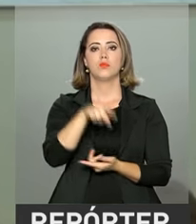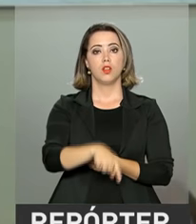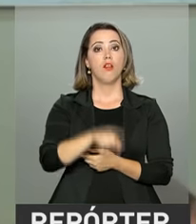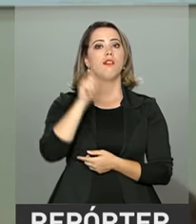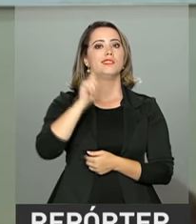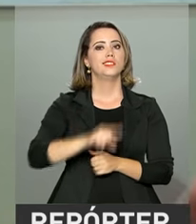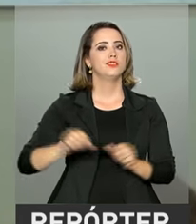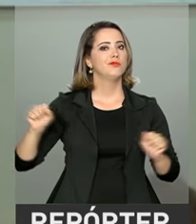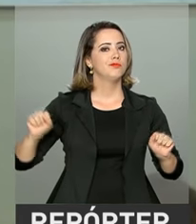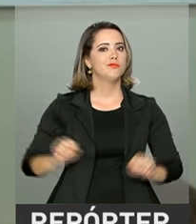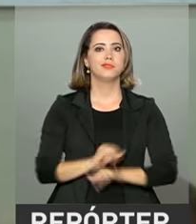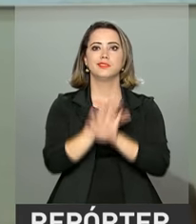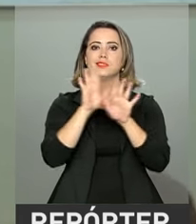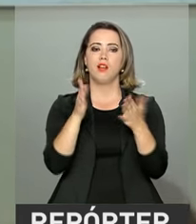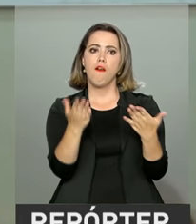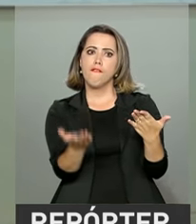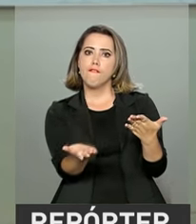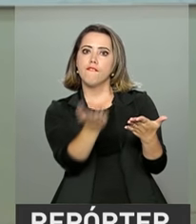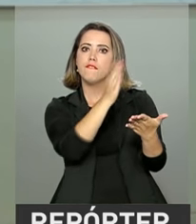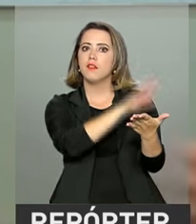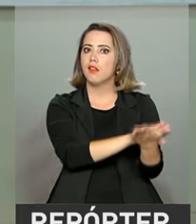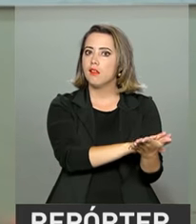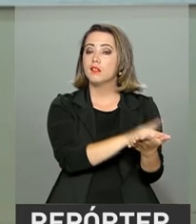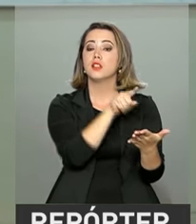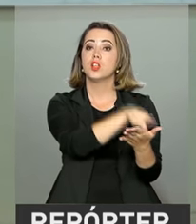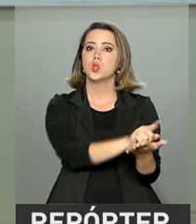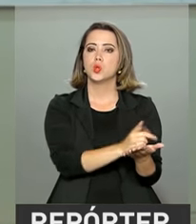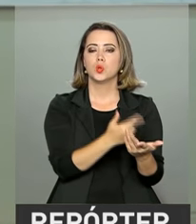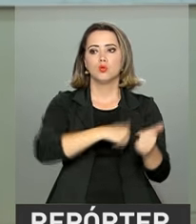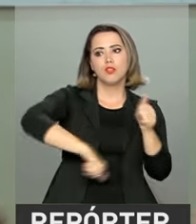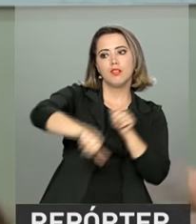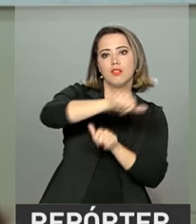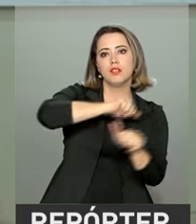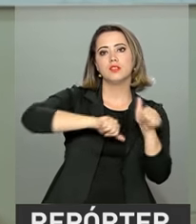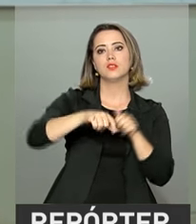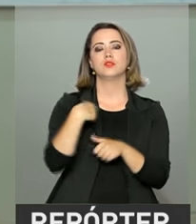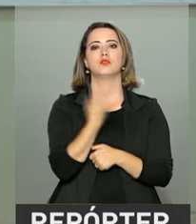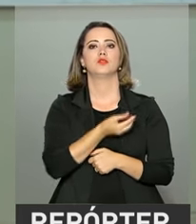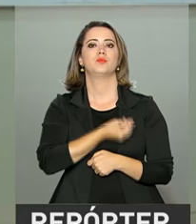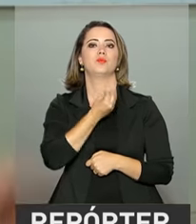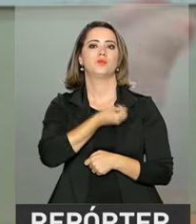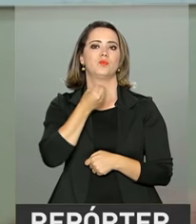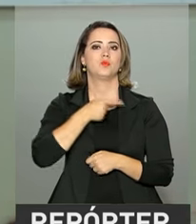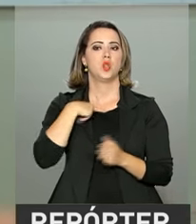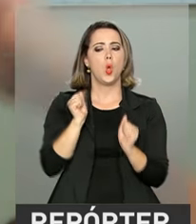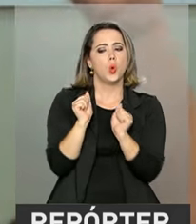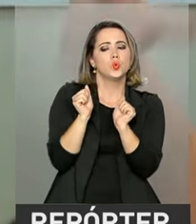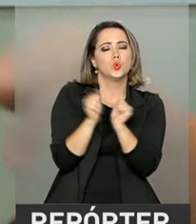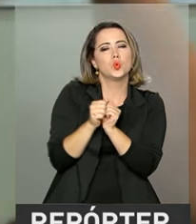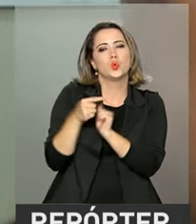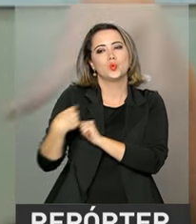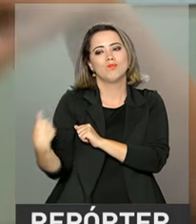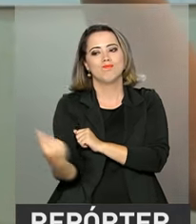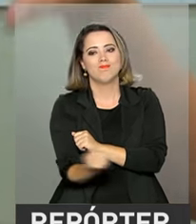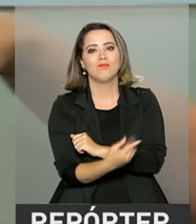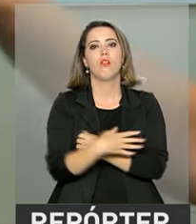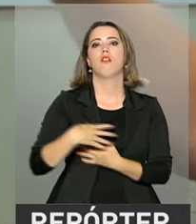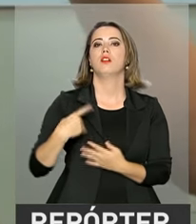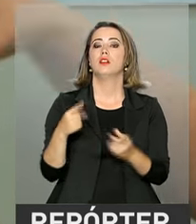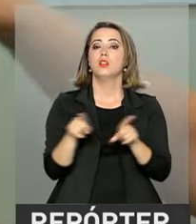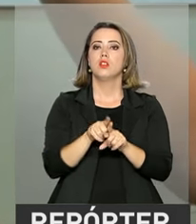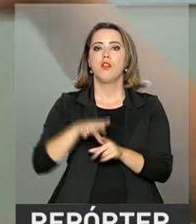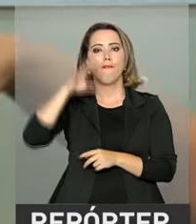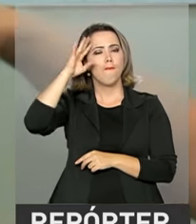mágico. O virar de uma página de um livro nos leva de um lugar para o outro. E eu tô junto com eles. Eu tenho certeza que eu faço todas